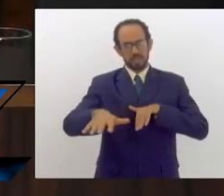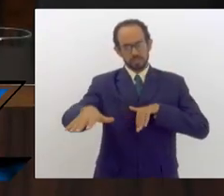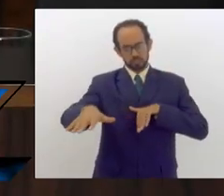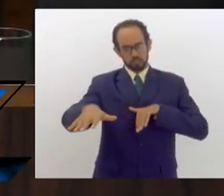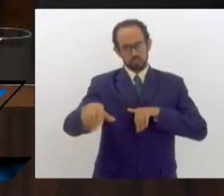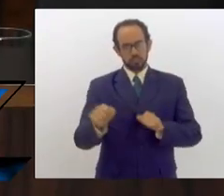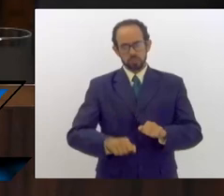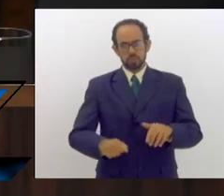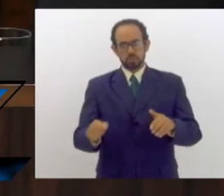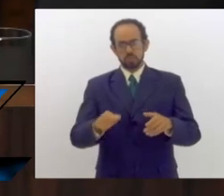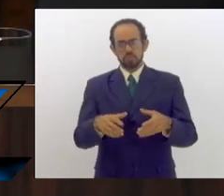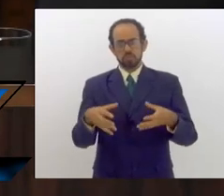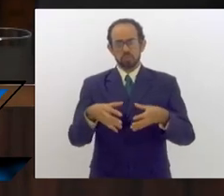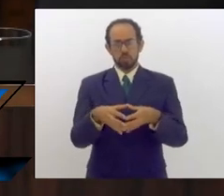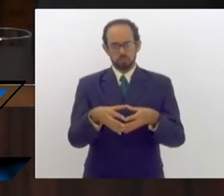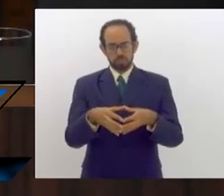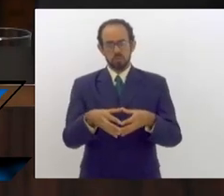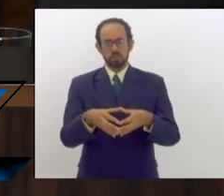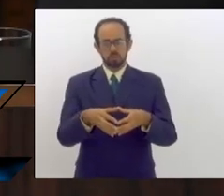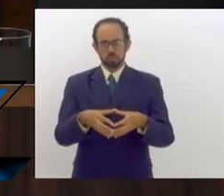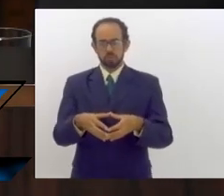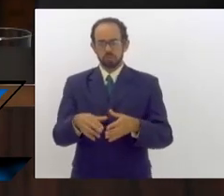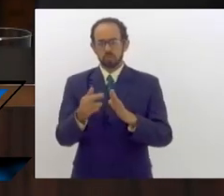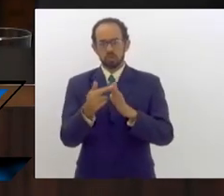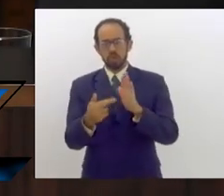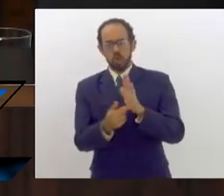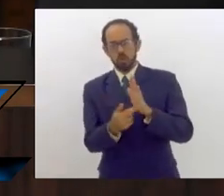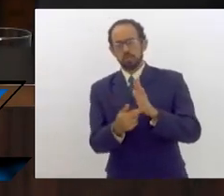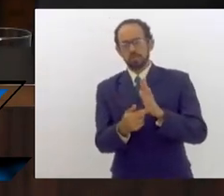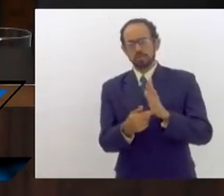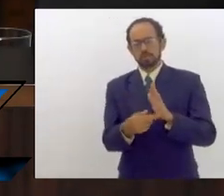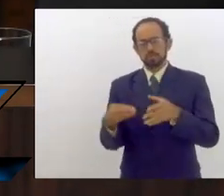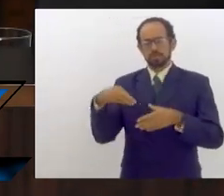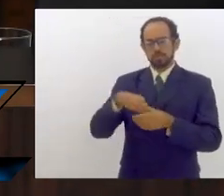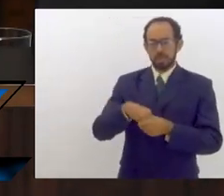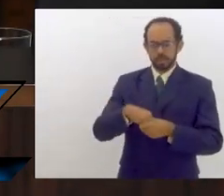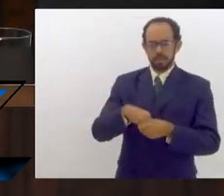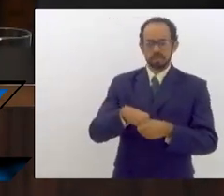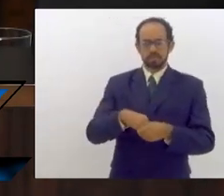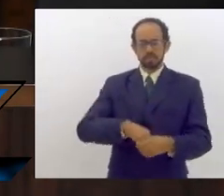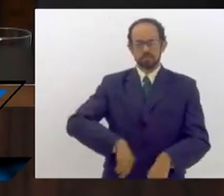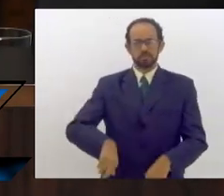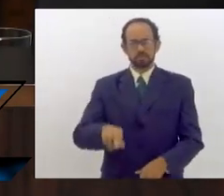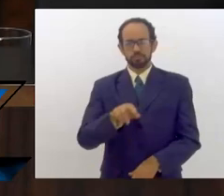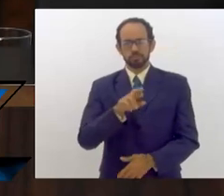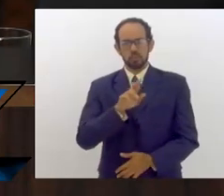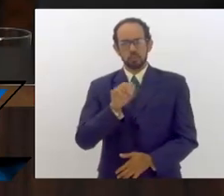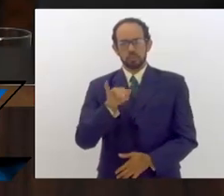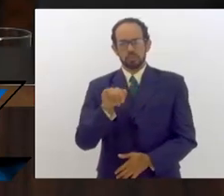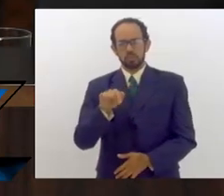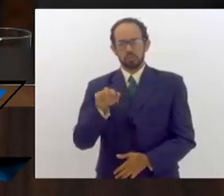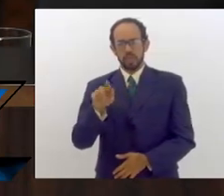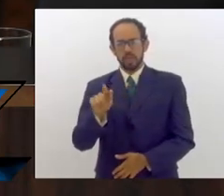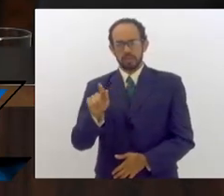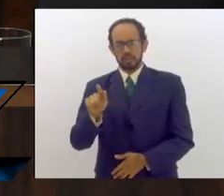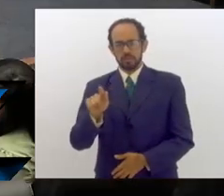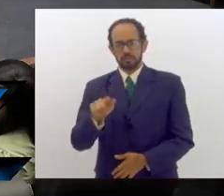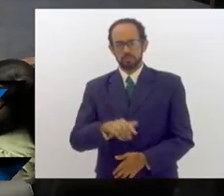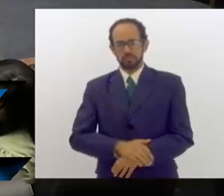e proposições externas favorável relator Deputado Rosemberg Reis em discussão